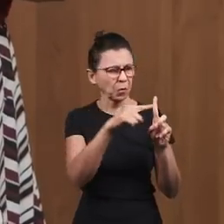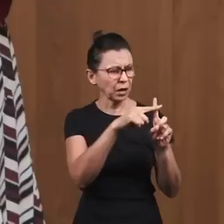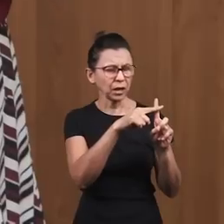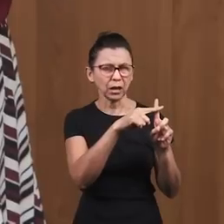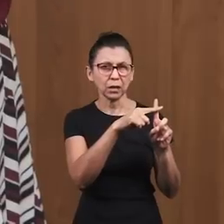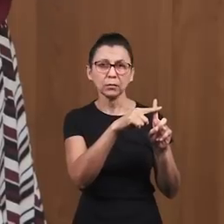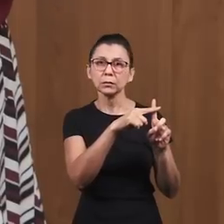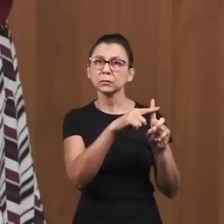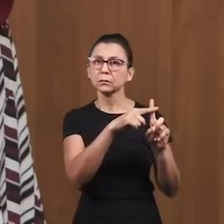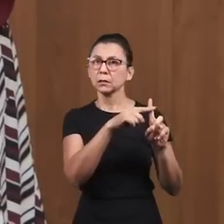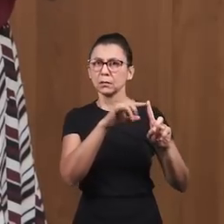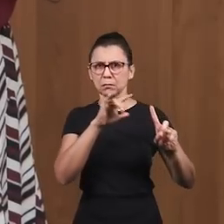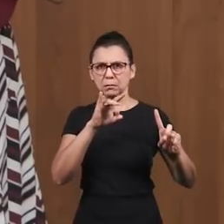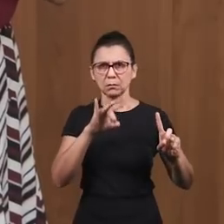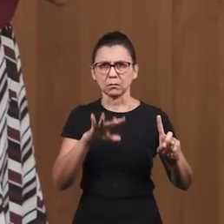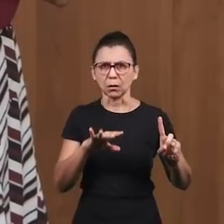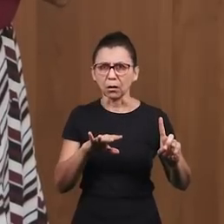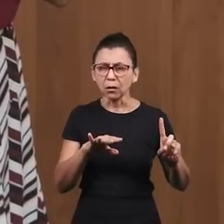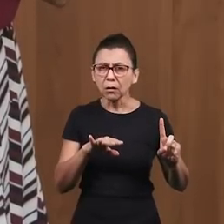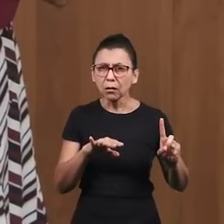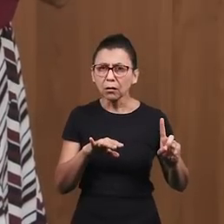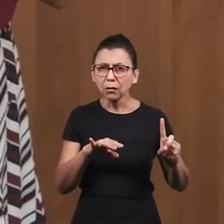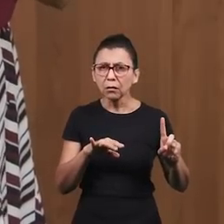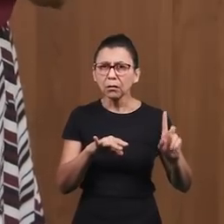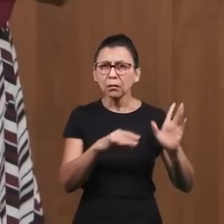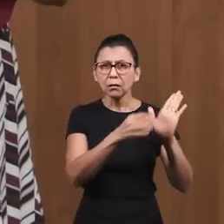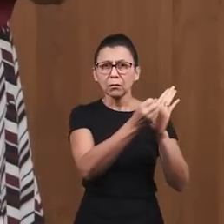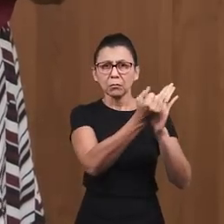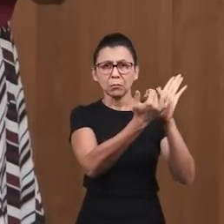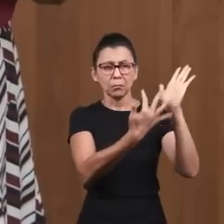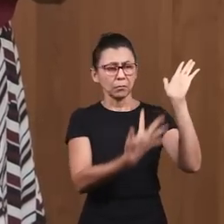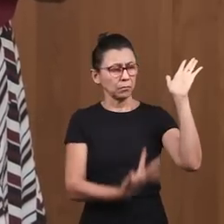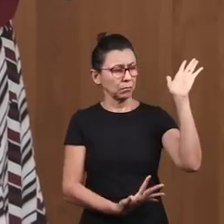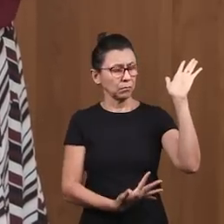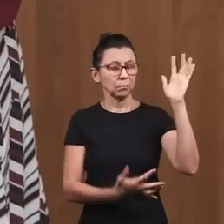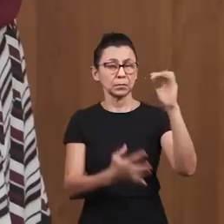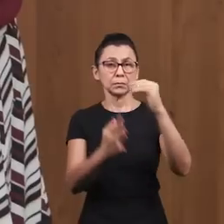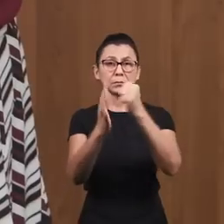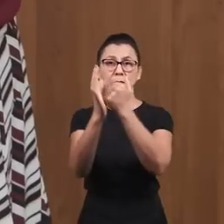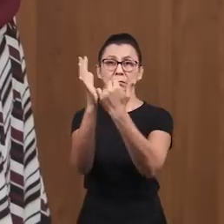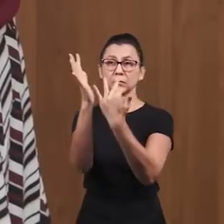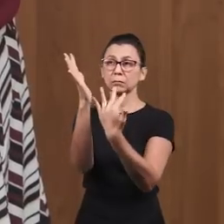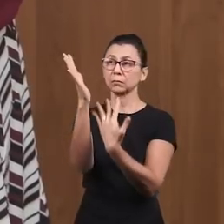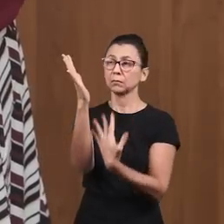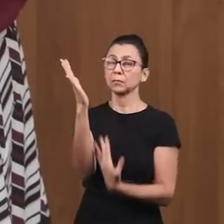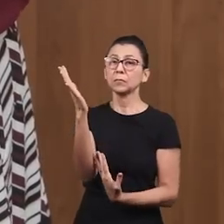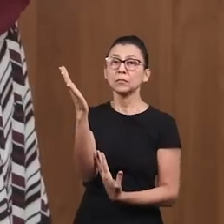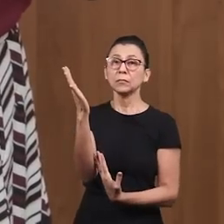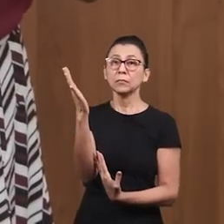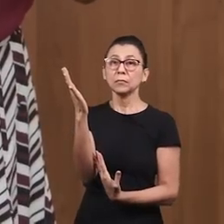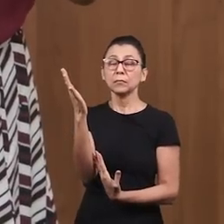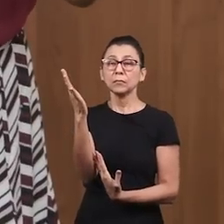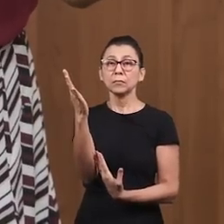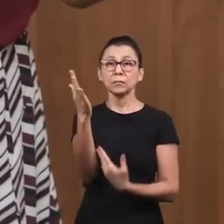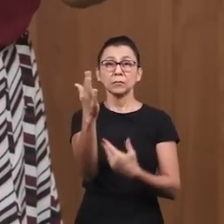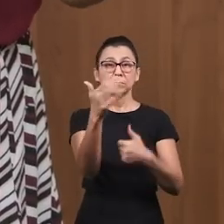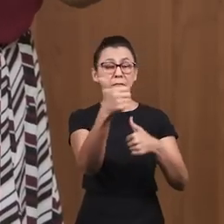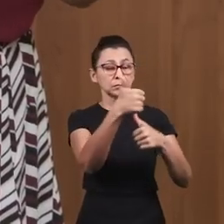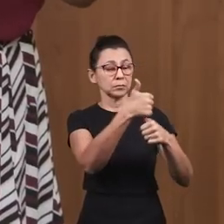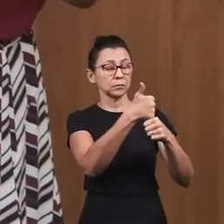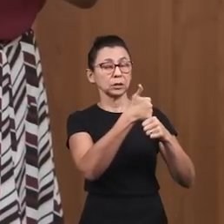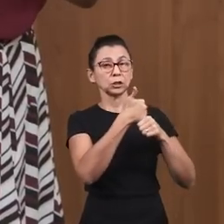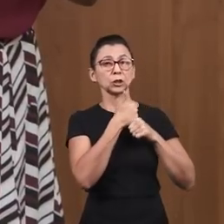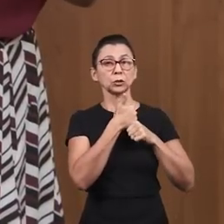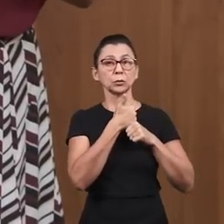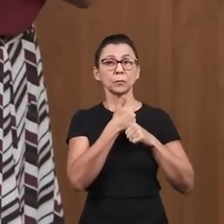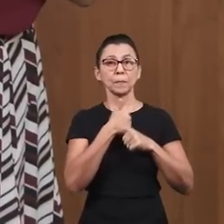Não, ao derramar o seu sangue poderoso, ele abriu um véu. Isso, ele